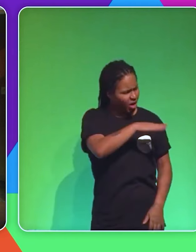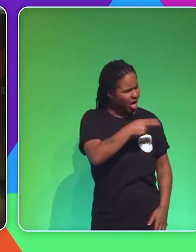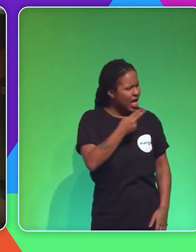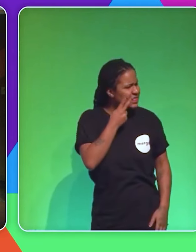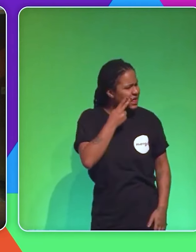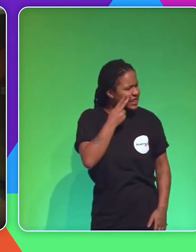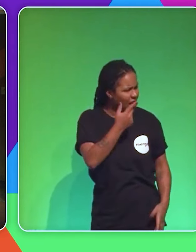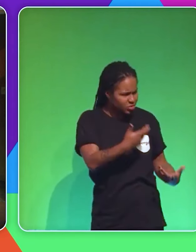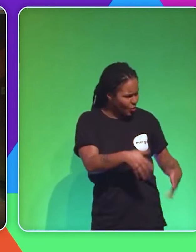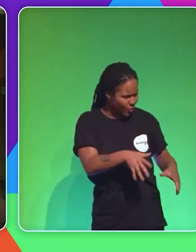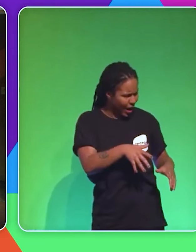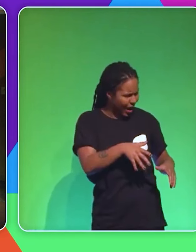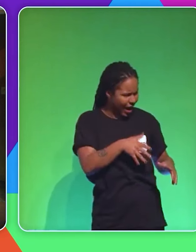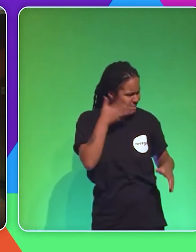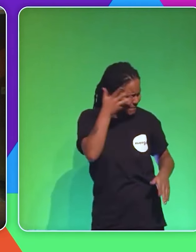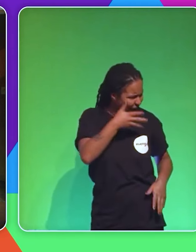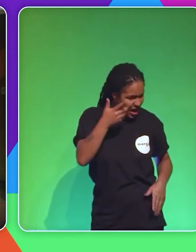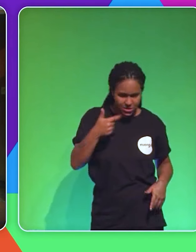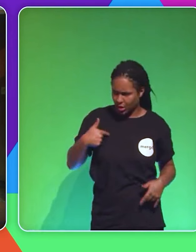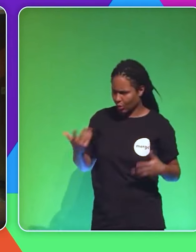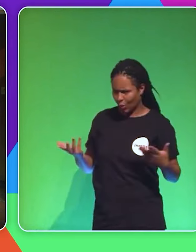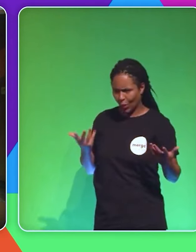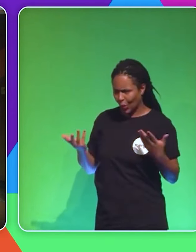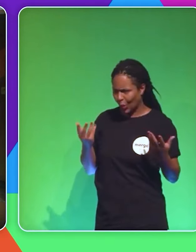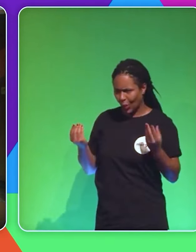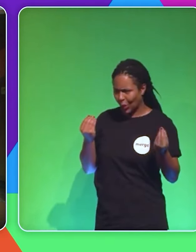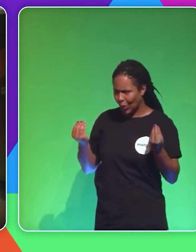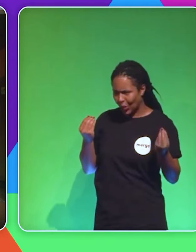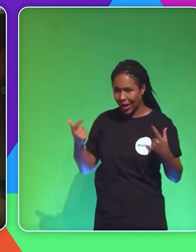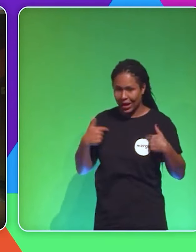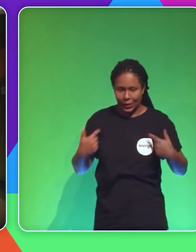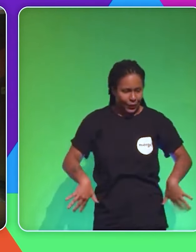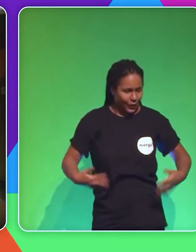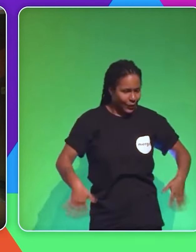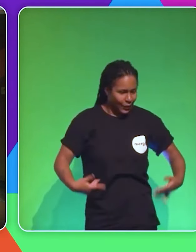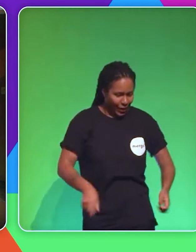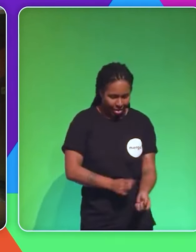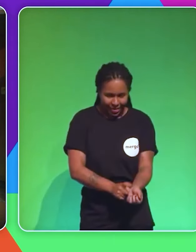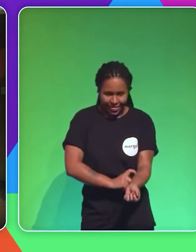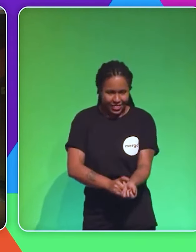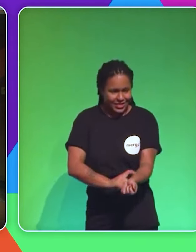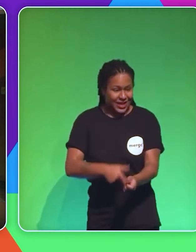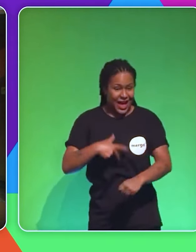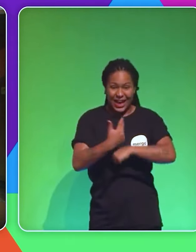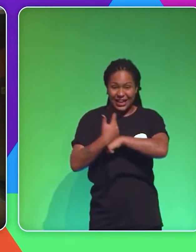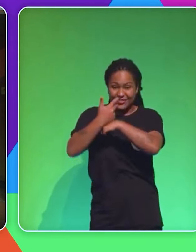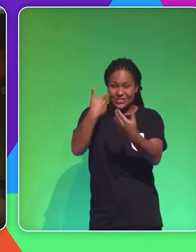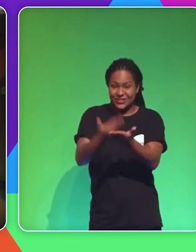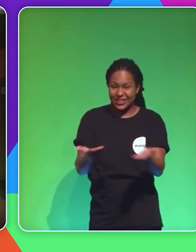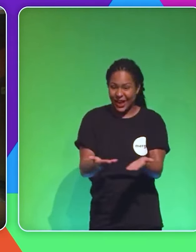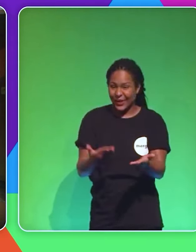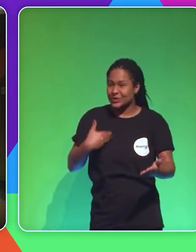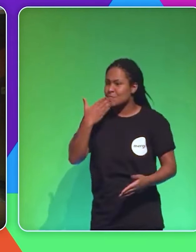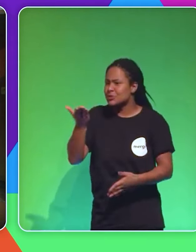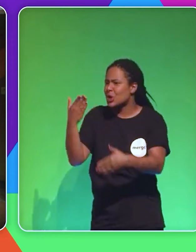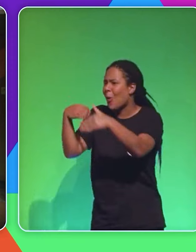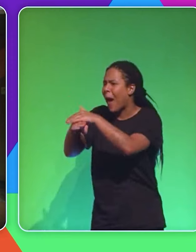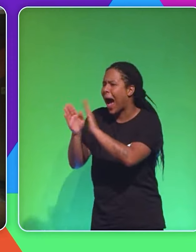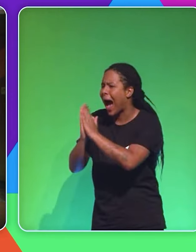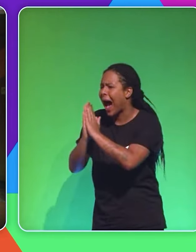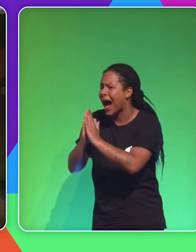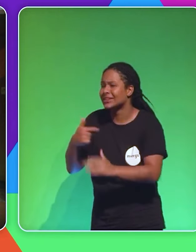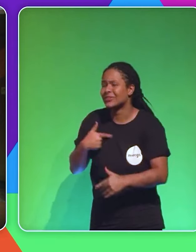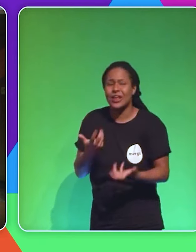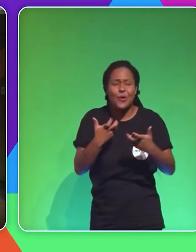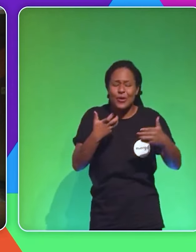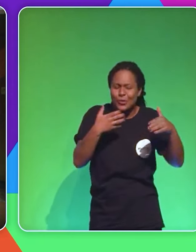uma palestra eu como assim Aí eu fui lá Nossa tava tão tão tão nervosa eu tenho a gravação até hoje que eu pedi PR você para guardar eu falei nossa